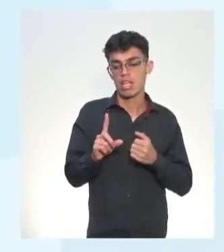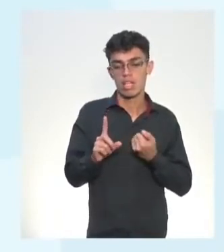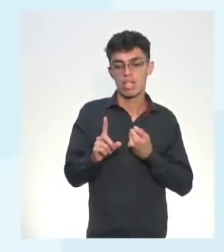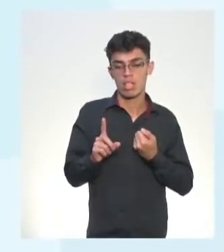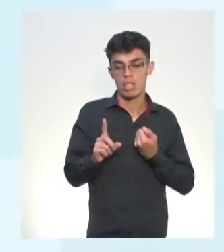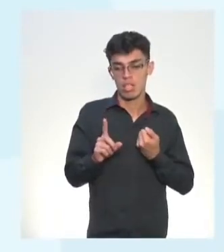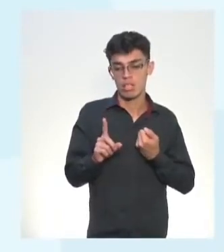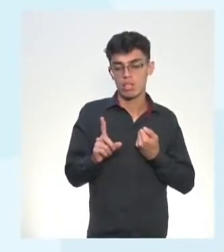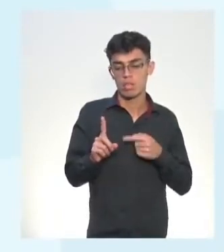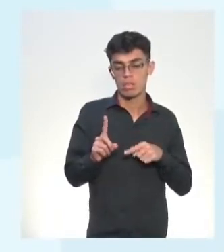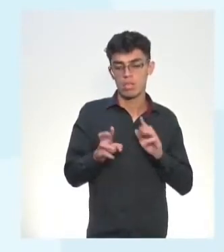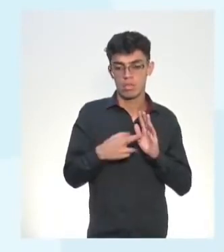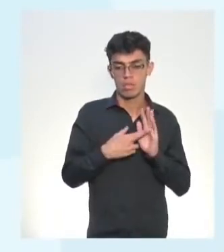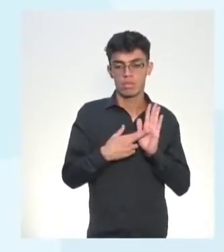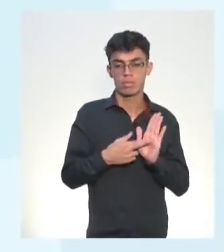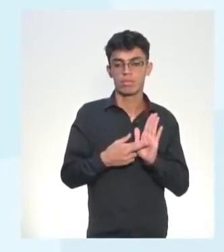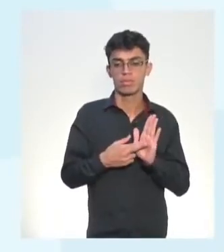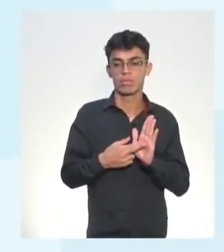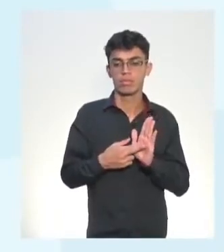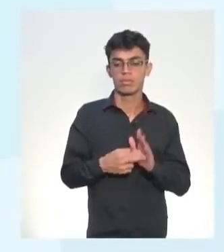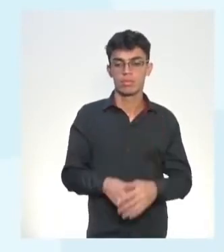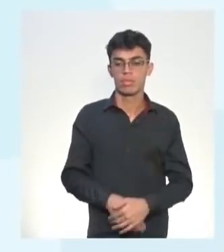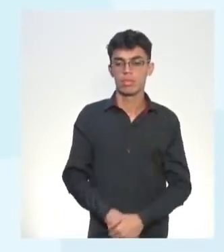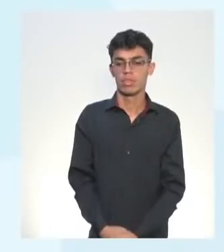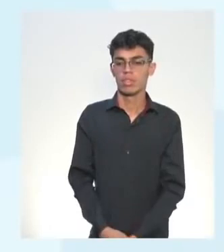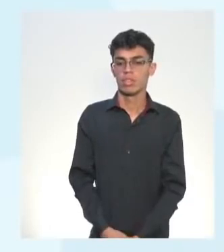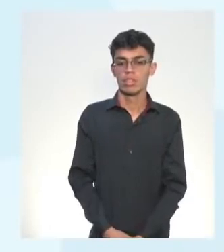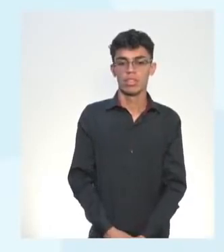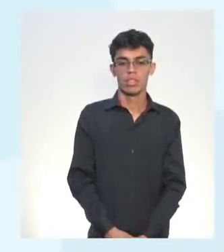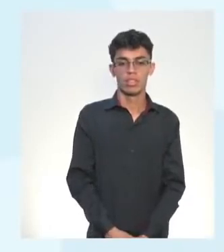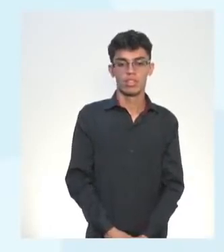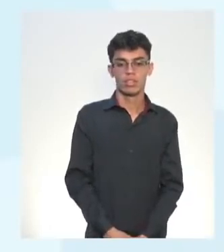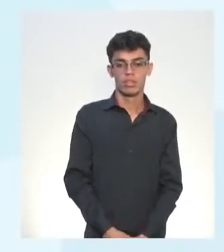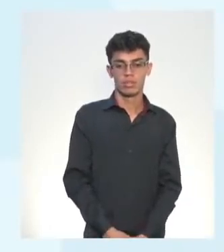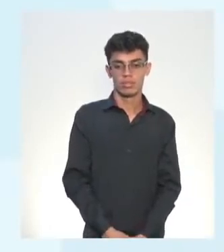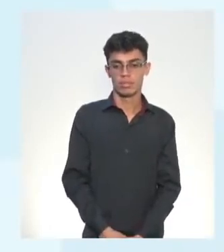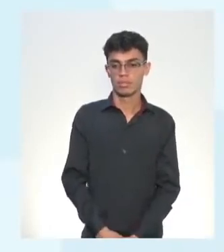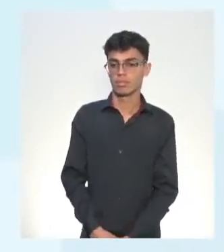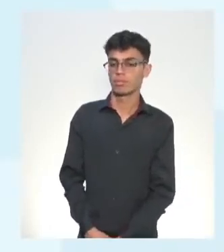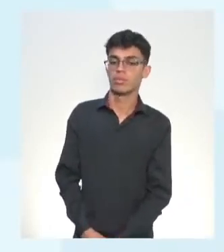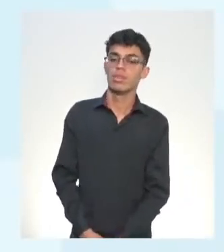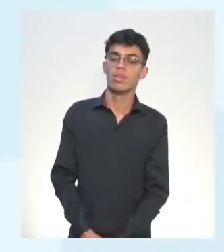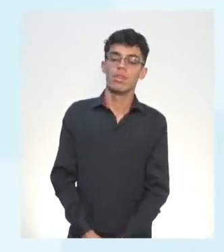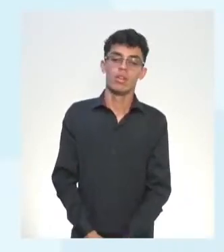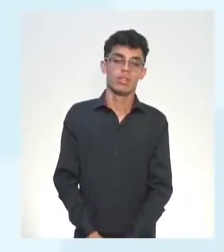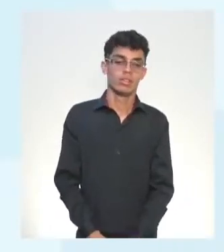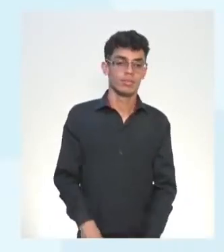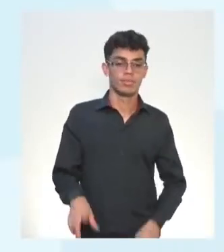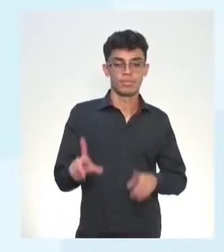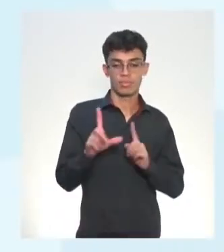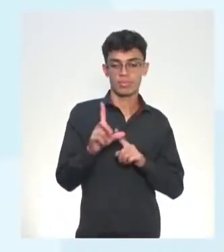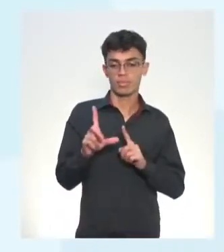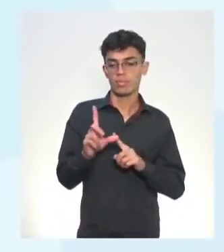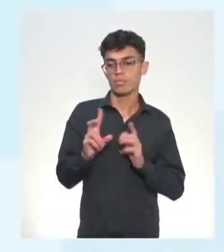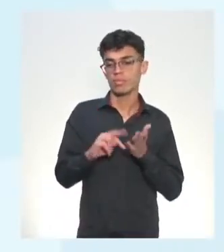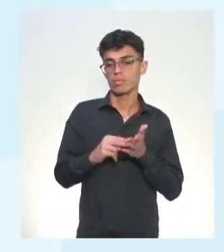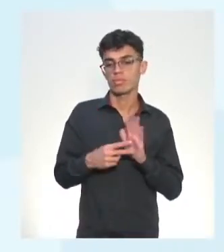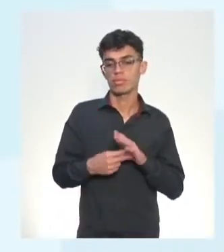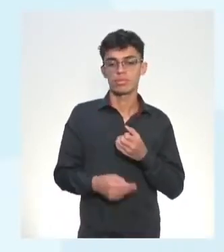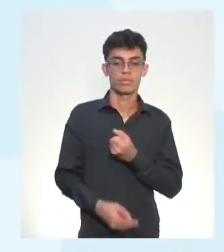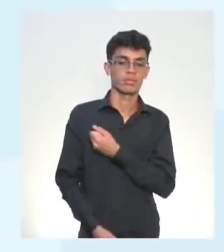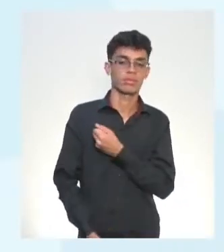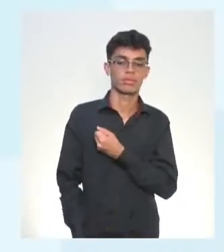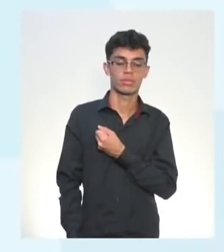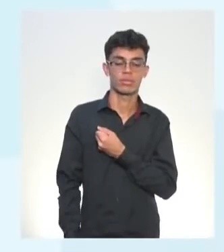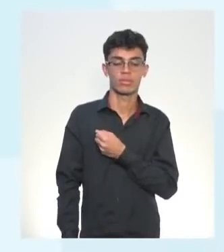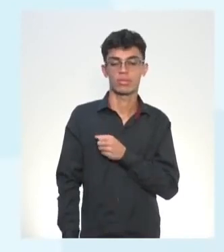números, tá bom? Vou até colocar aqui, ó, a ideia dessa letra é ser um número, tá? Então,